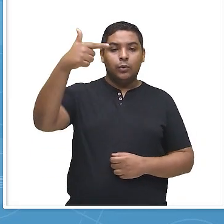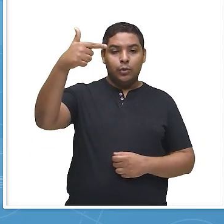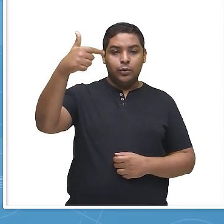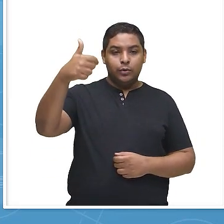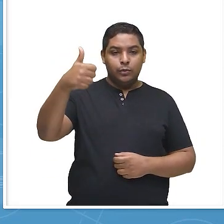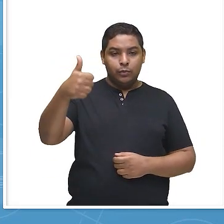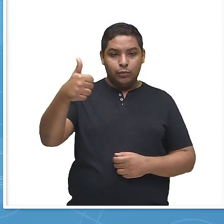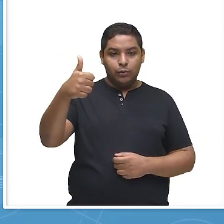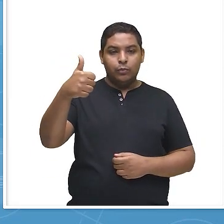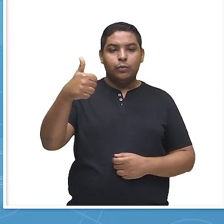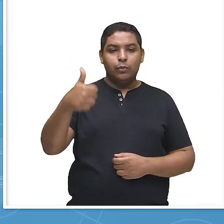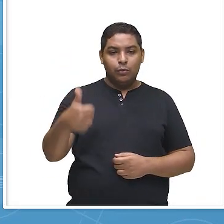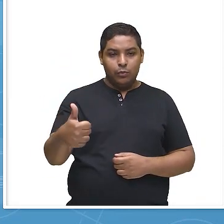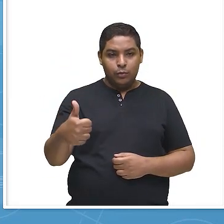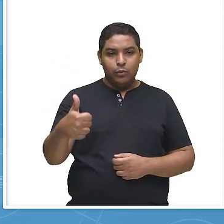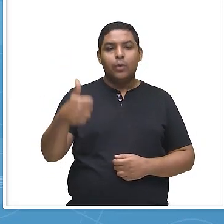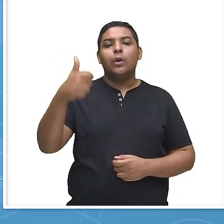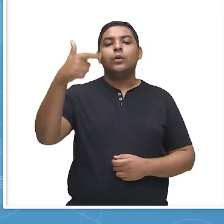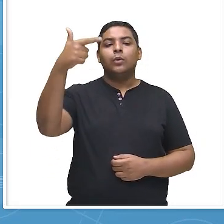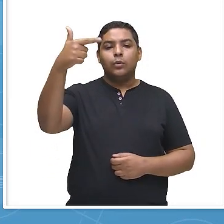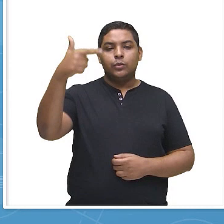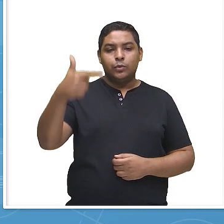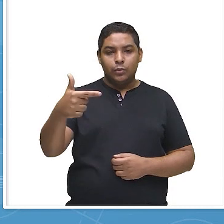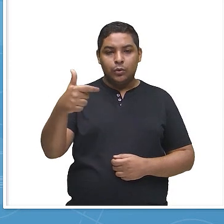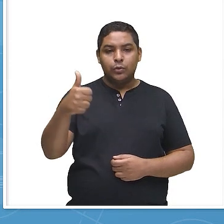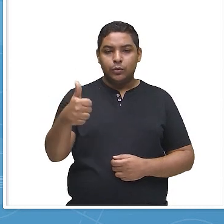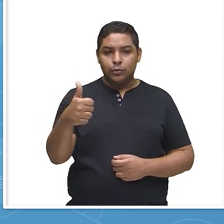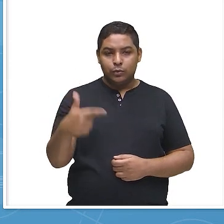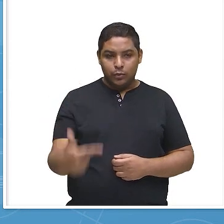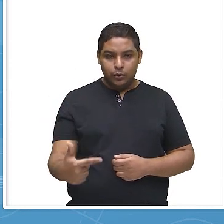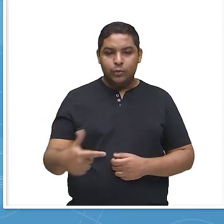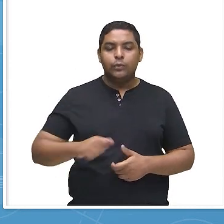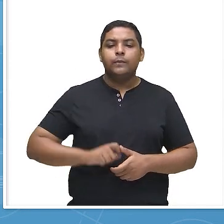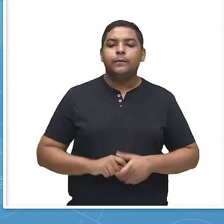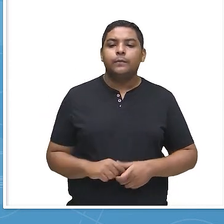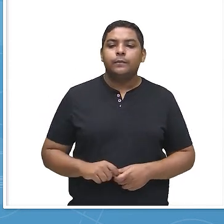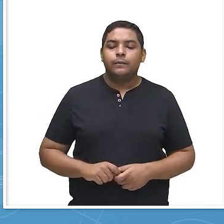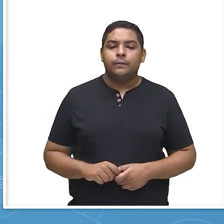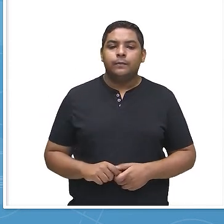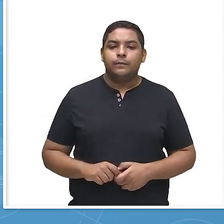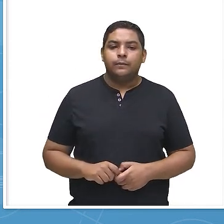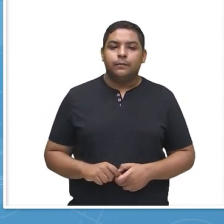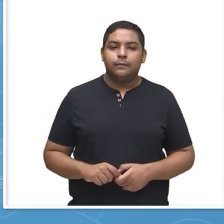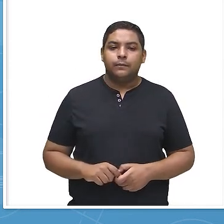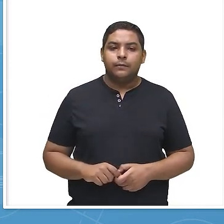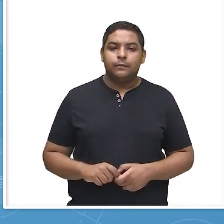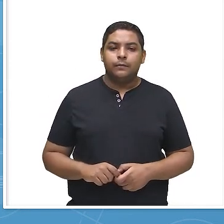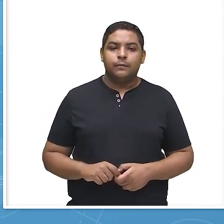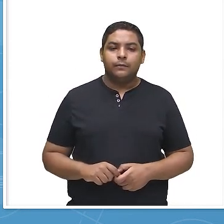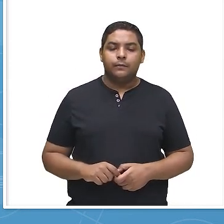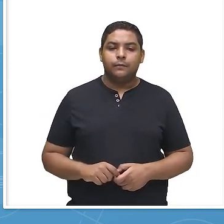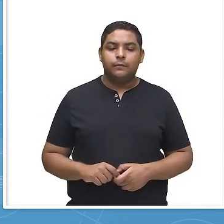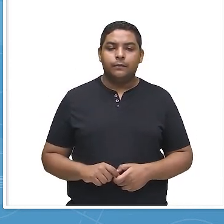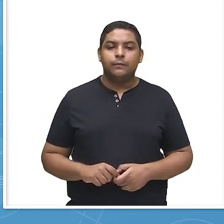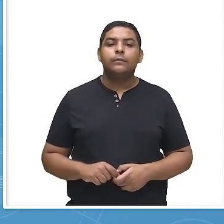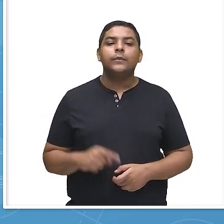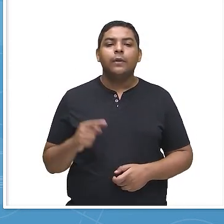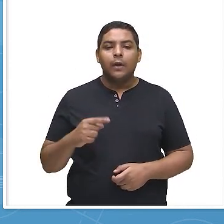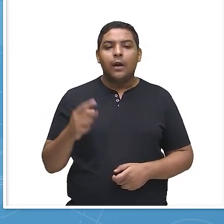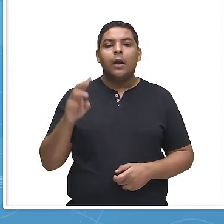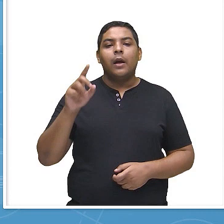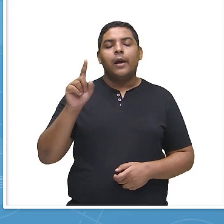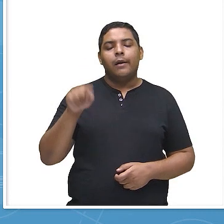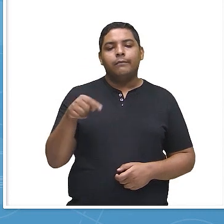correta seria 2, 2, 1, 2. Tá bom? Então, essa seria a nossa